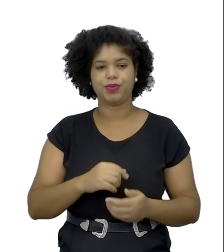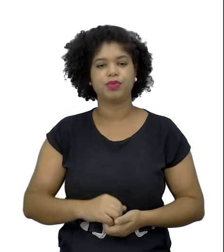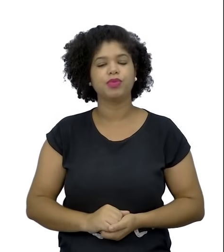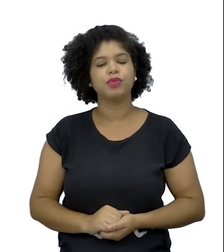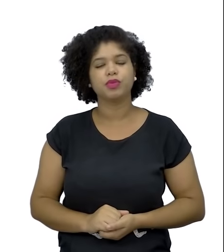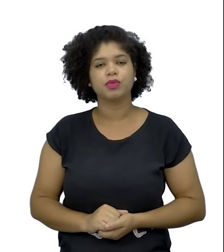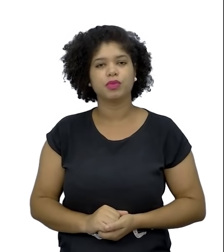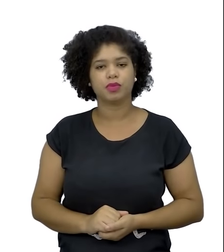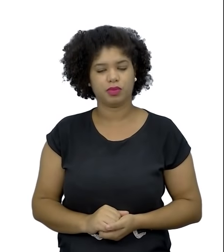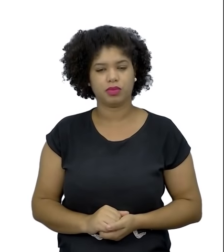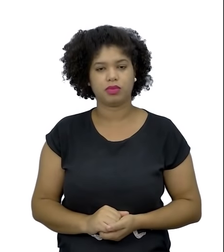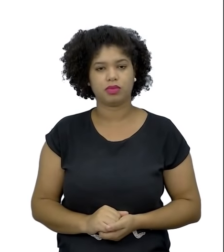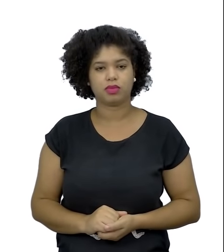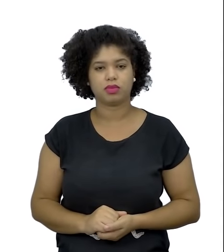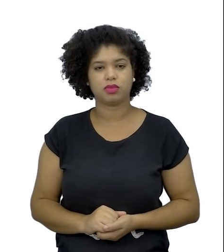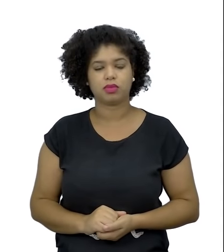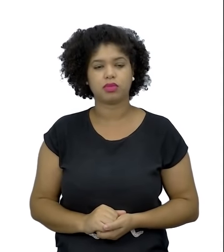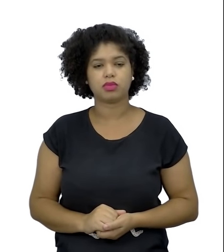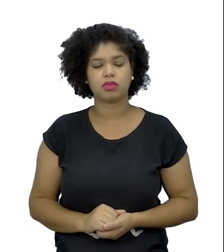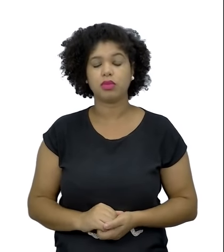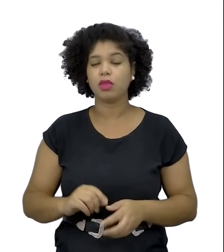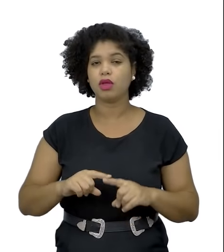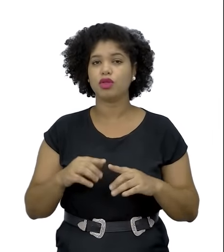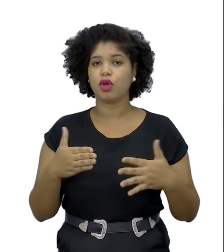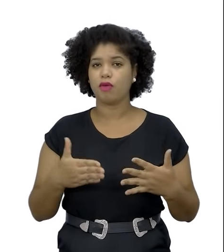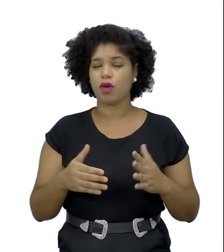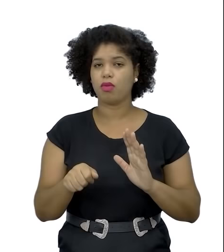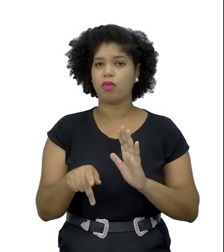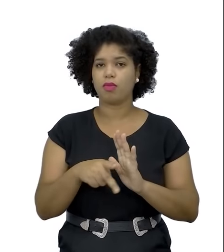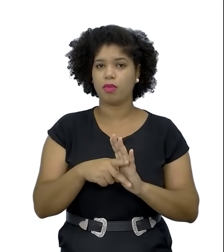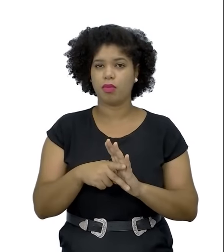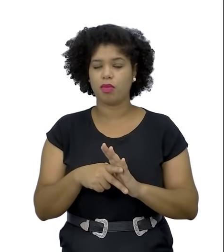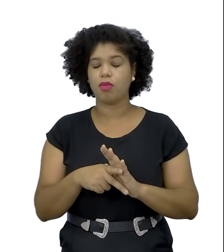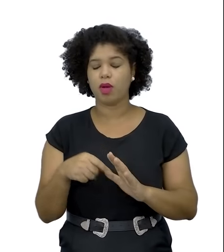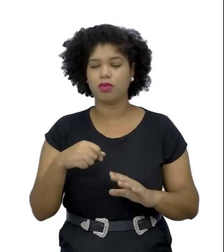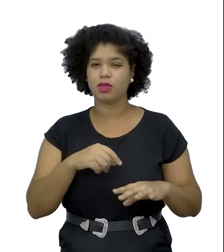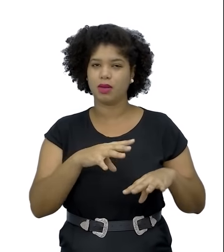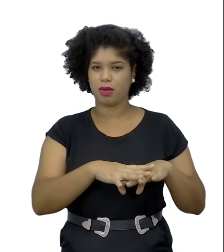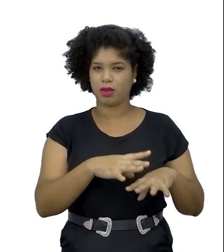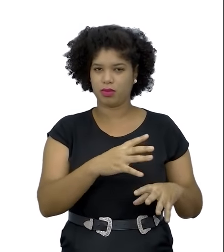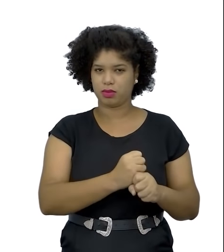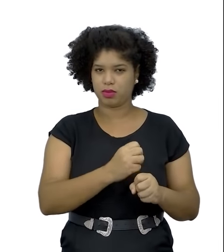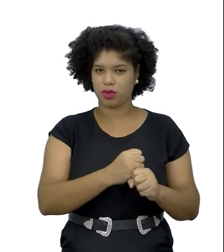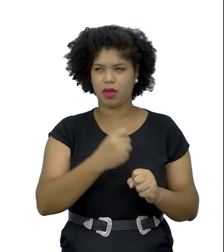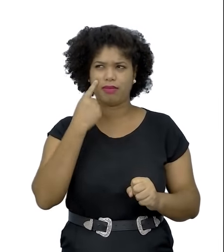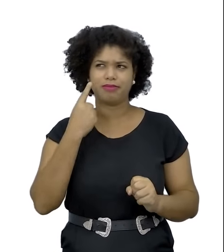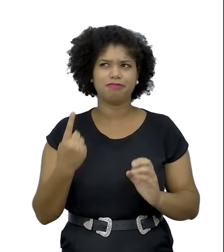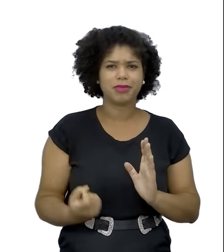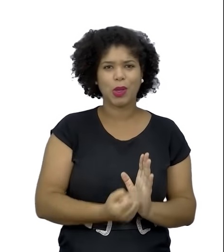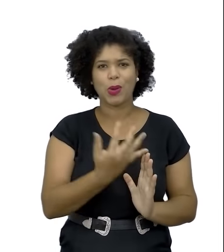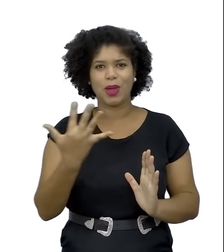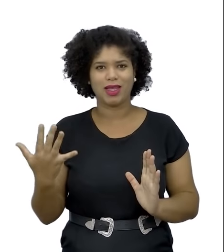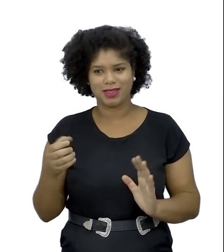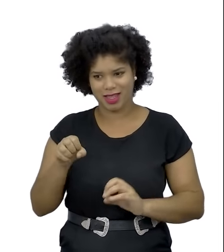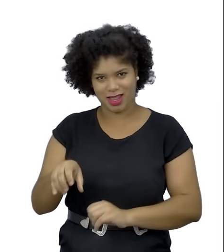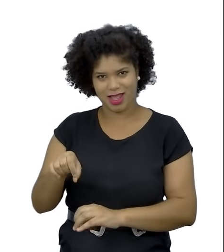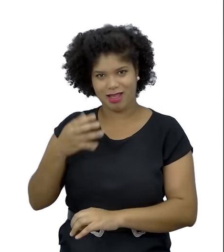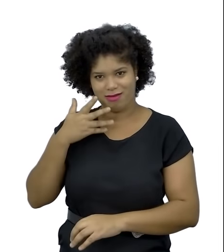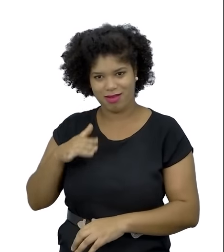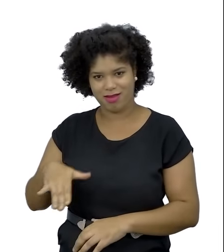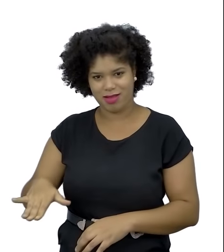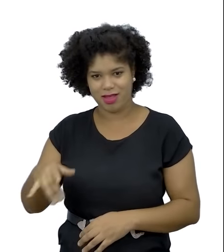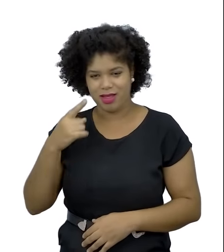O trabalho com pensamento aritmético, com foco na quantificação, foi o